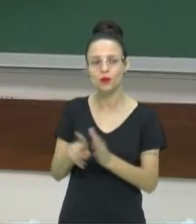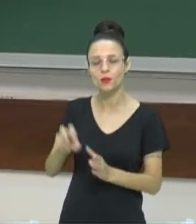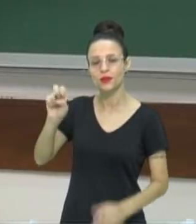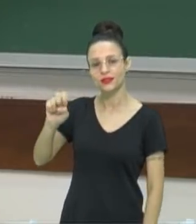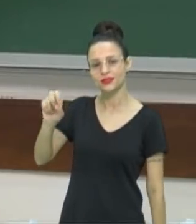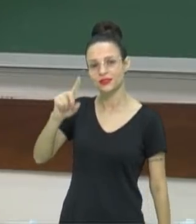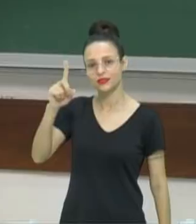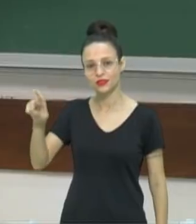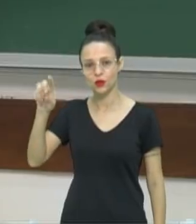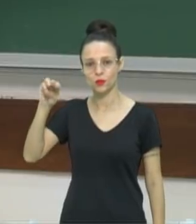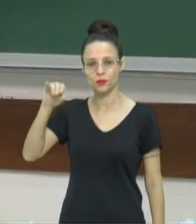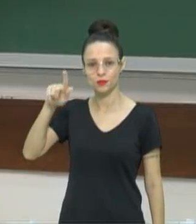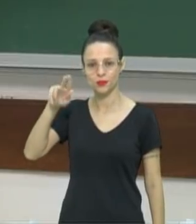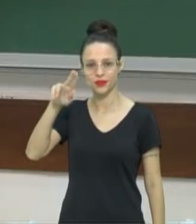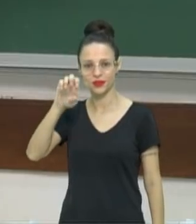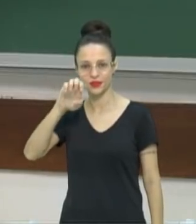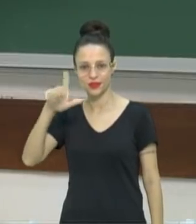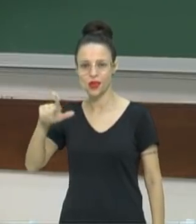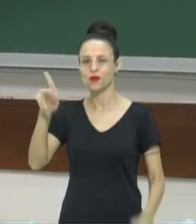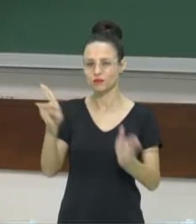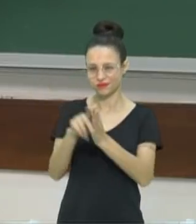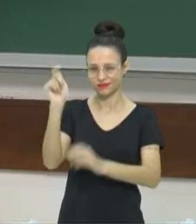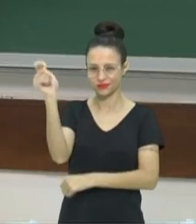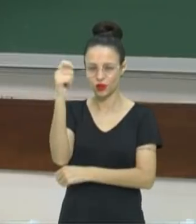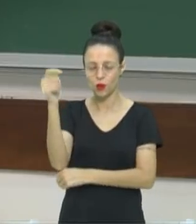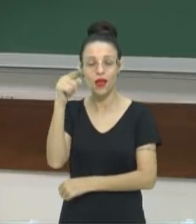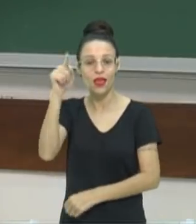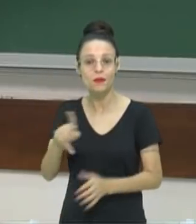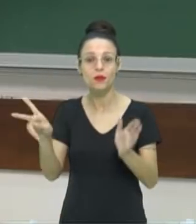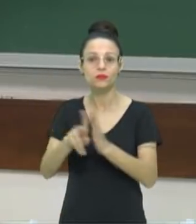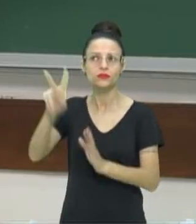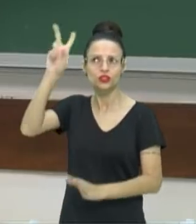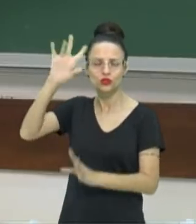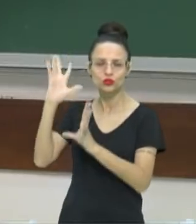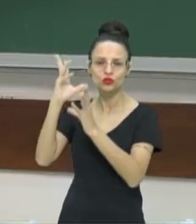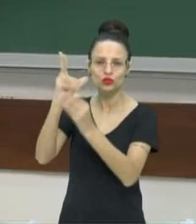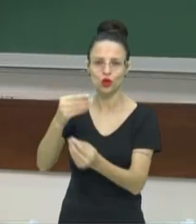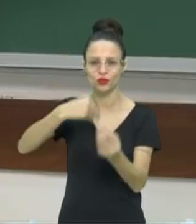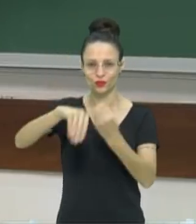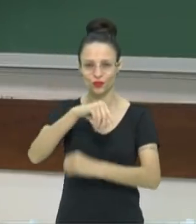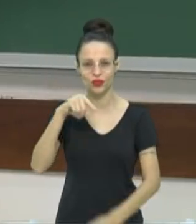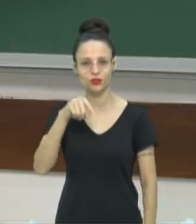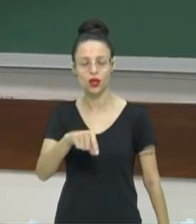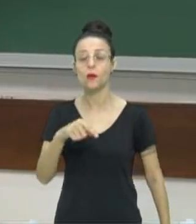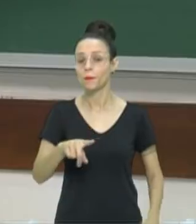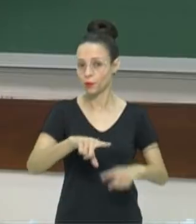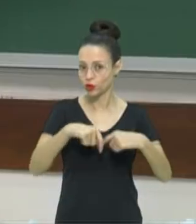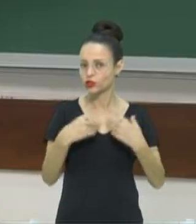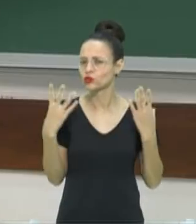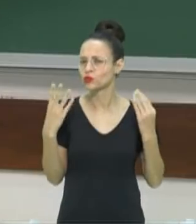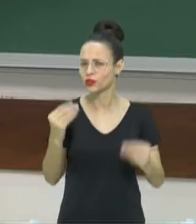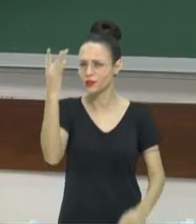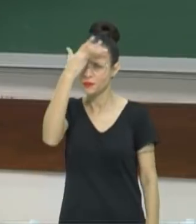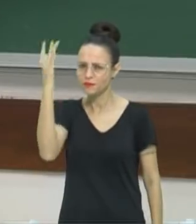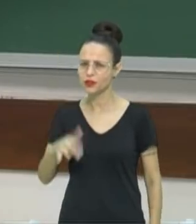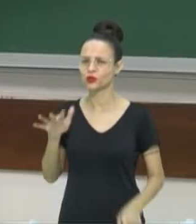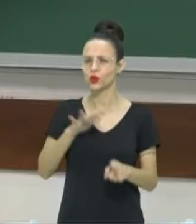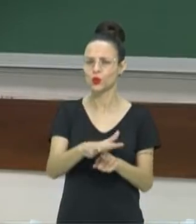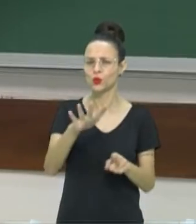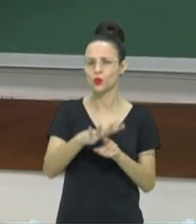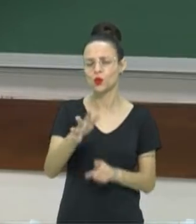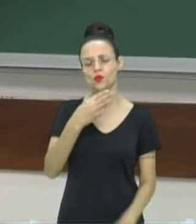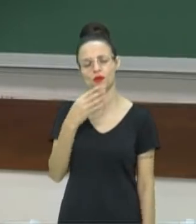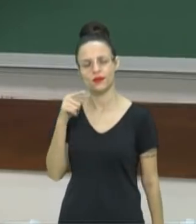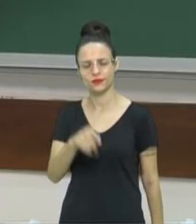Missões têm essa característica ali de um fator histórico envolvido. Então, atrai muitos turistas também para